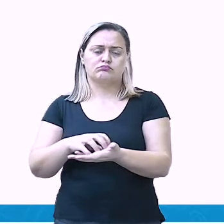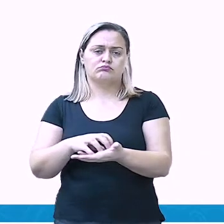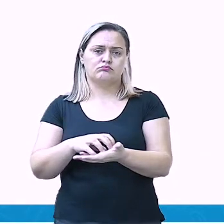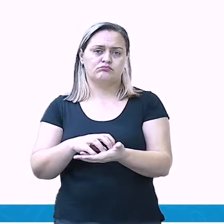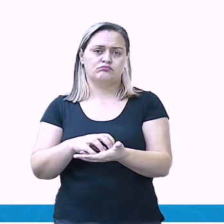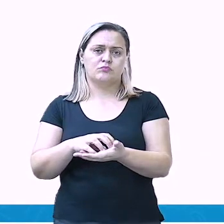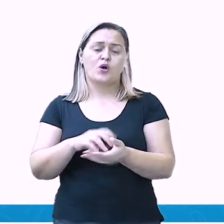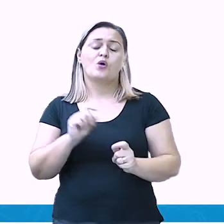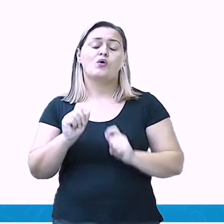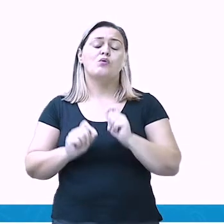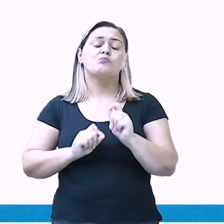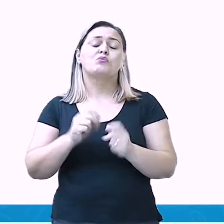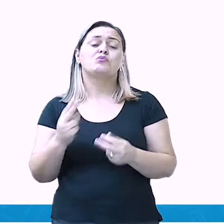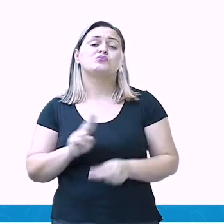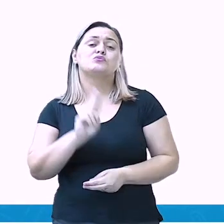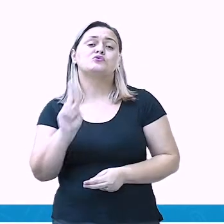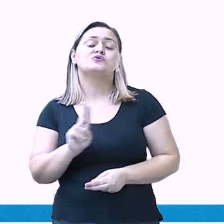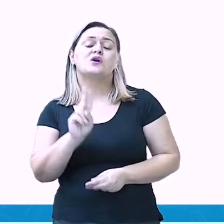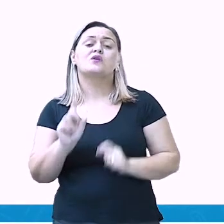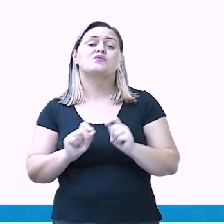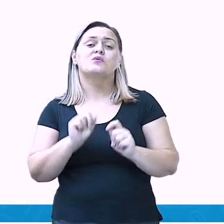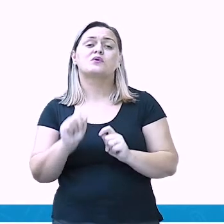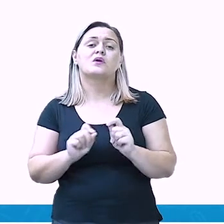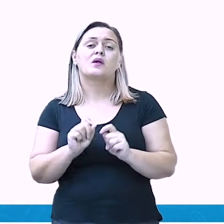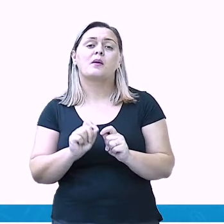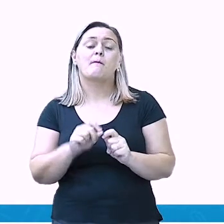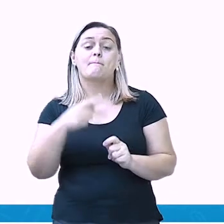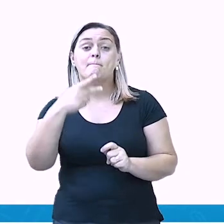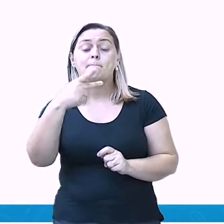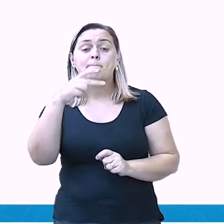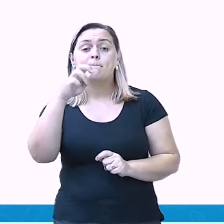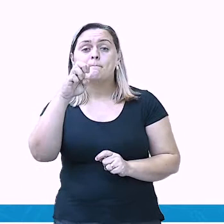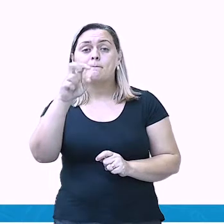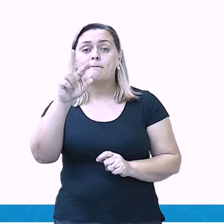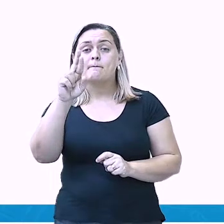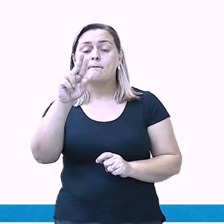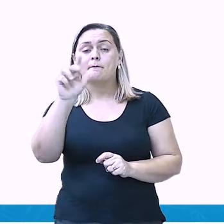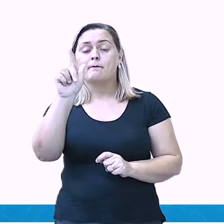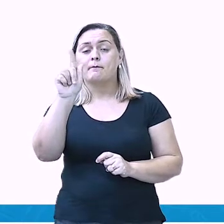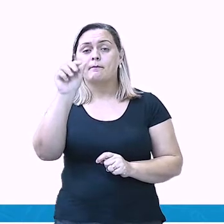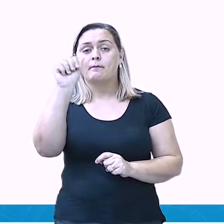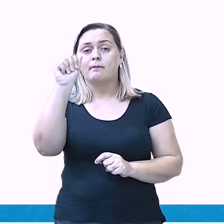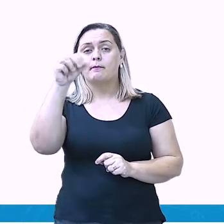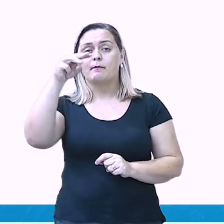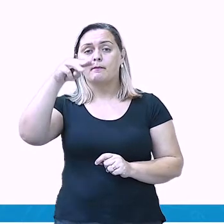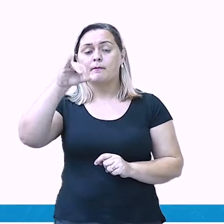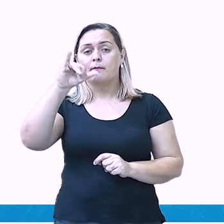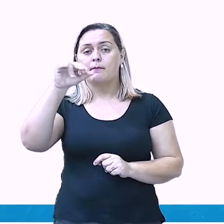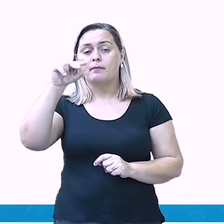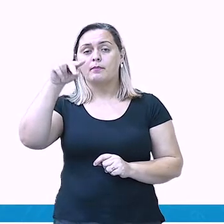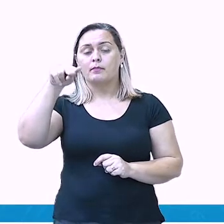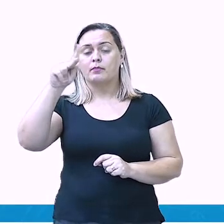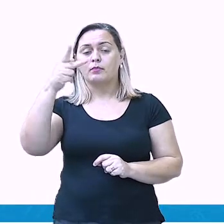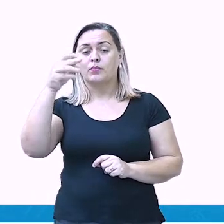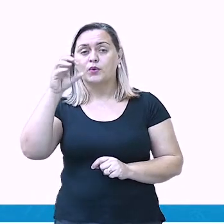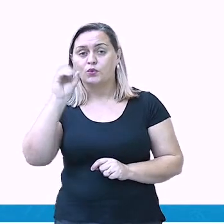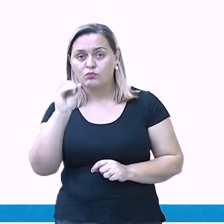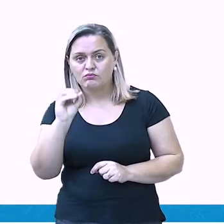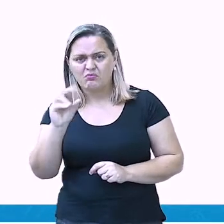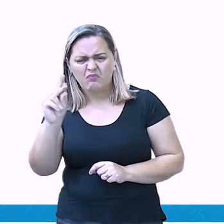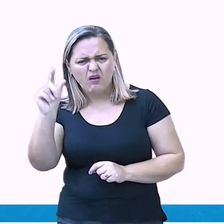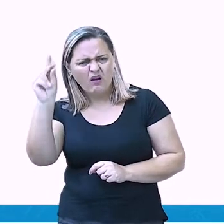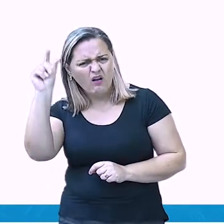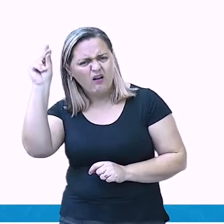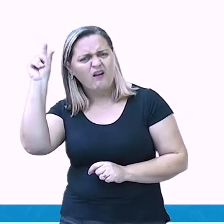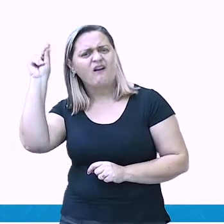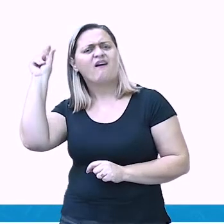pergaminho e mais tarde papel. Isso mesmo. Às vezes eles utilizavam ali para fazer os seus